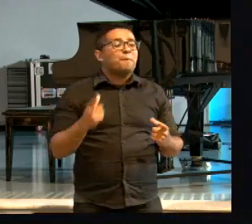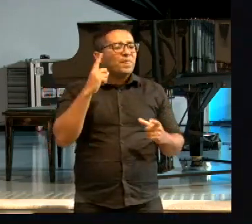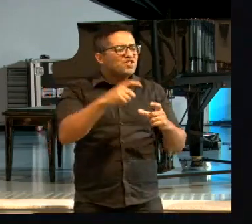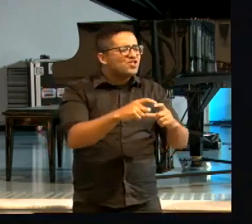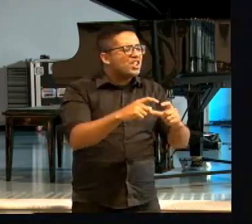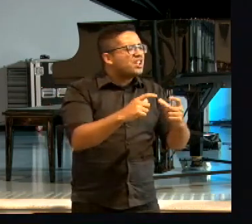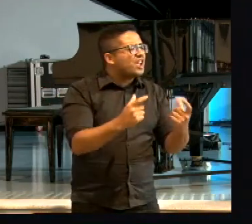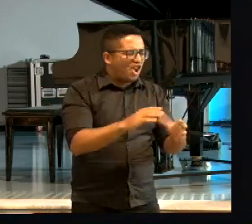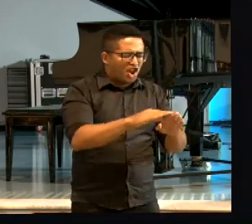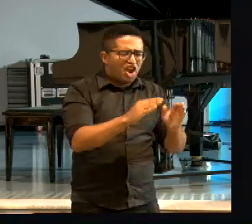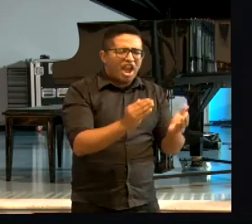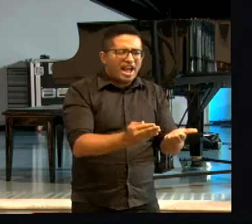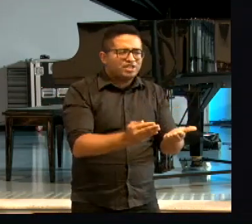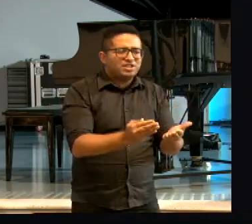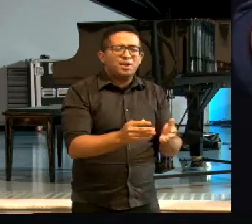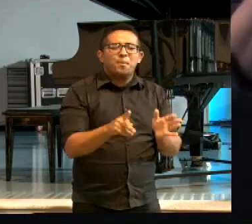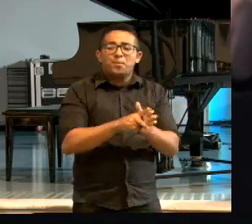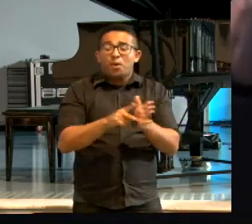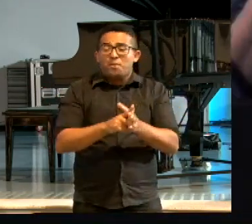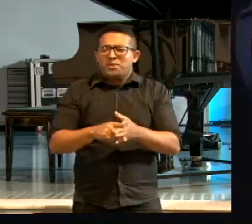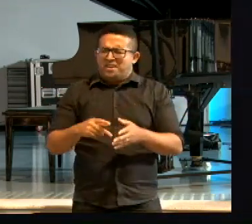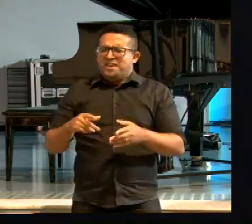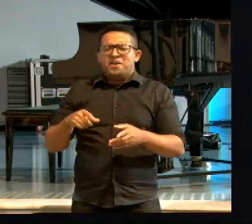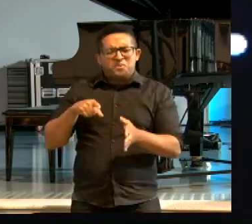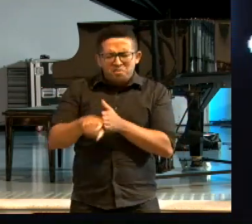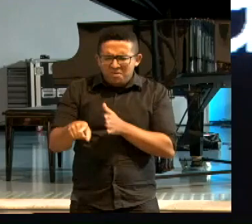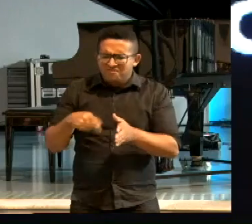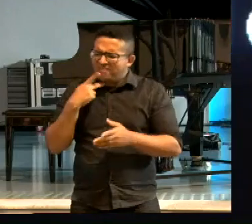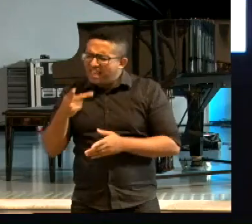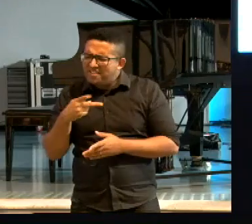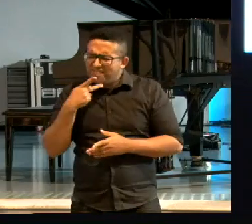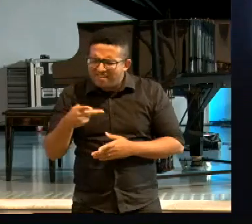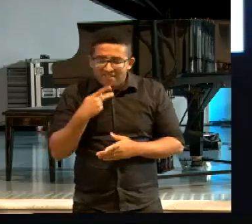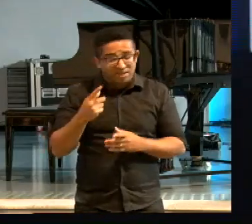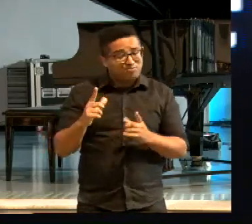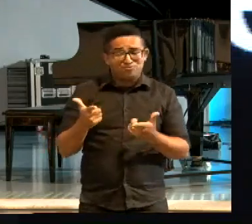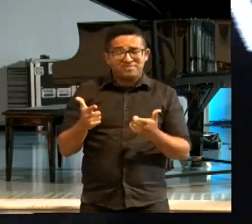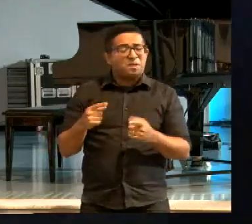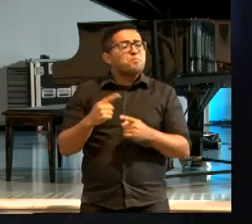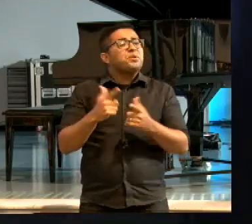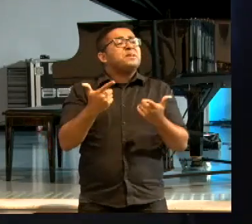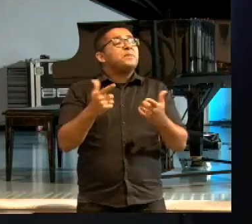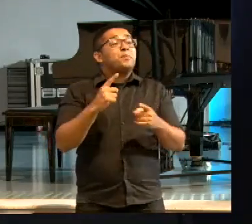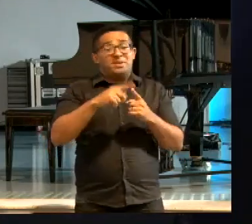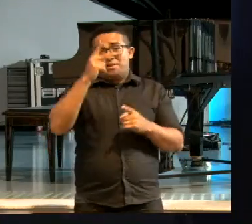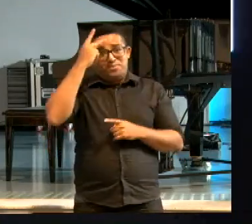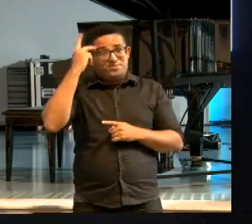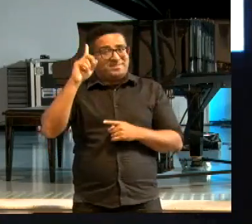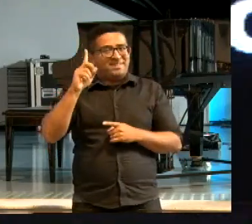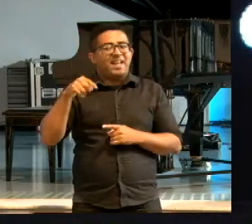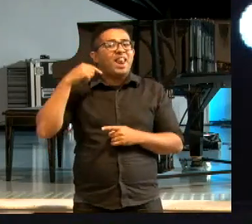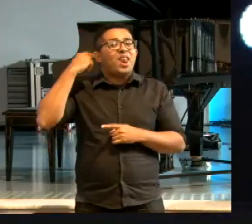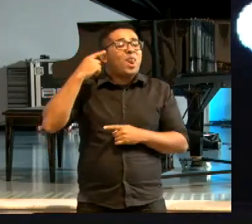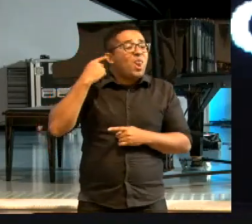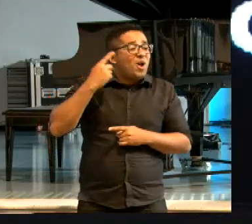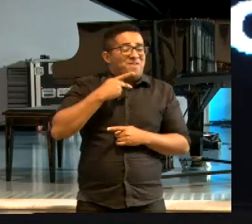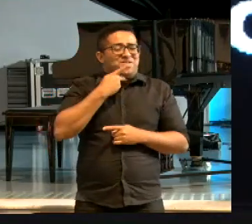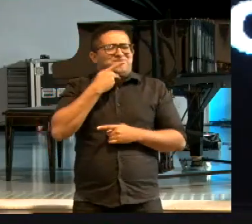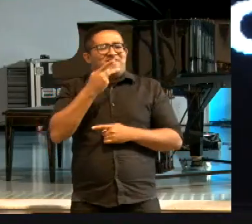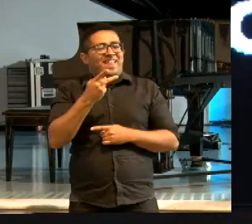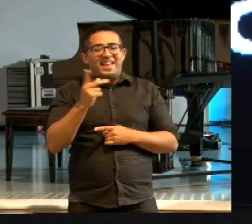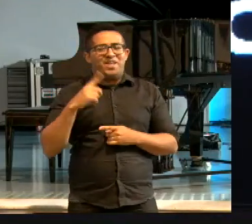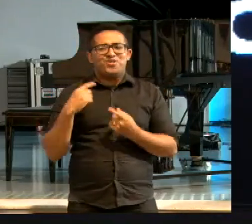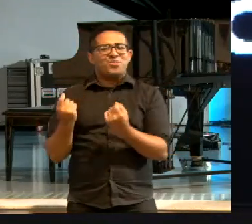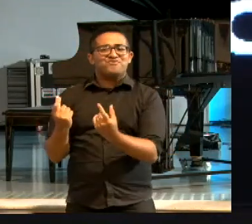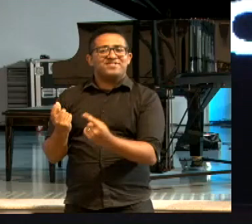exortação. Por que que você não vai achar? Porque não tem. Por que que não tem? Porque ninguém é louco de investir num produto que não